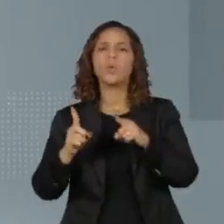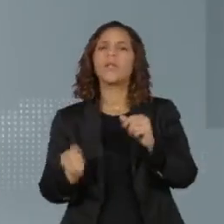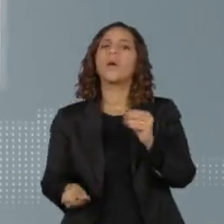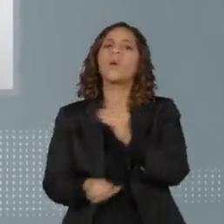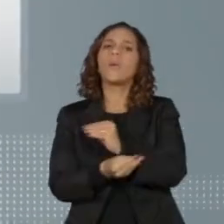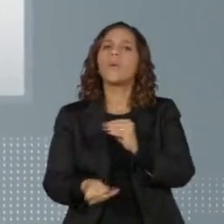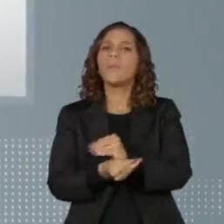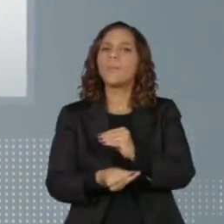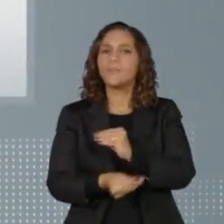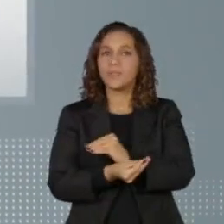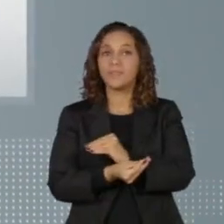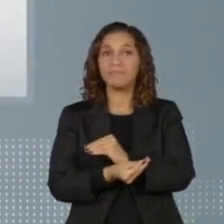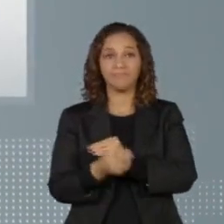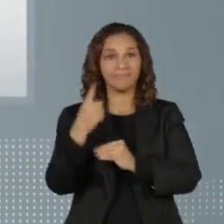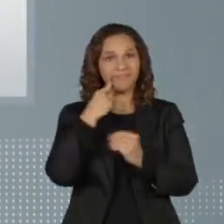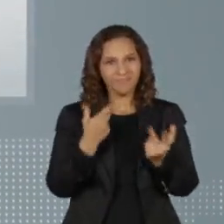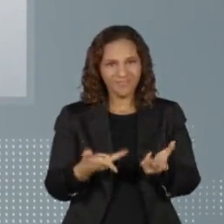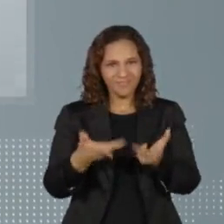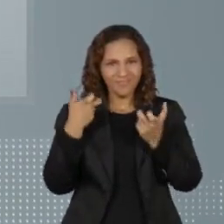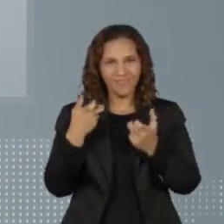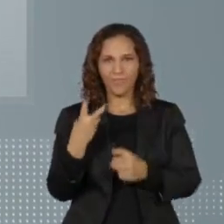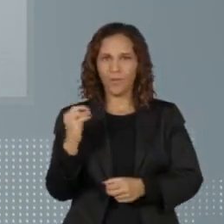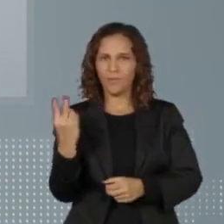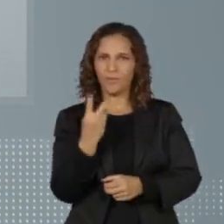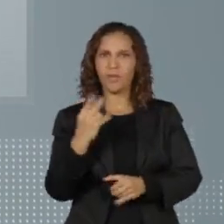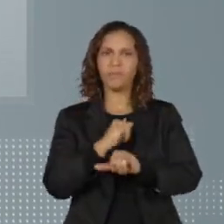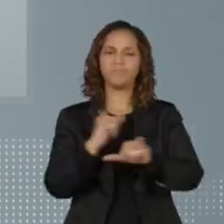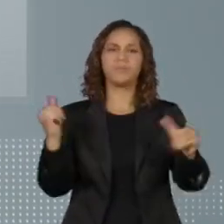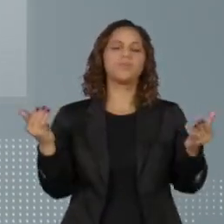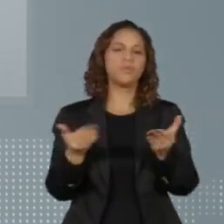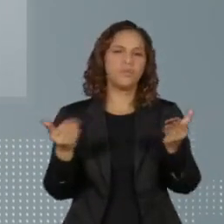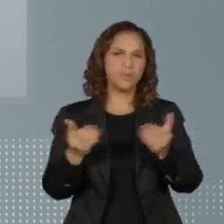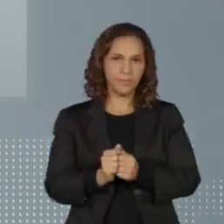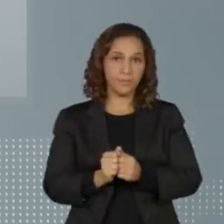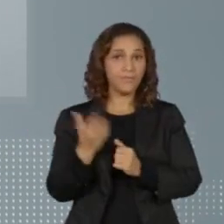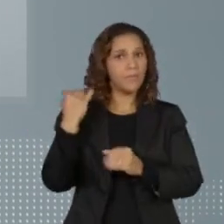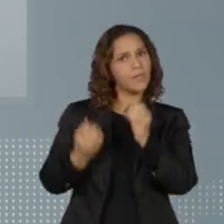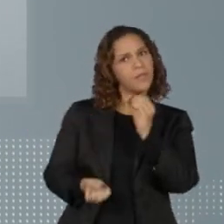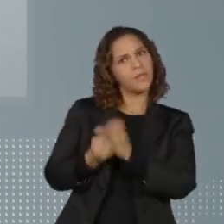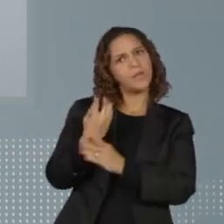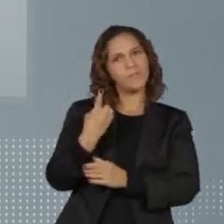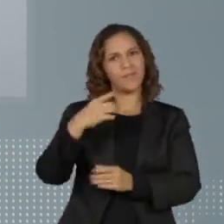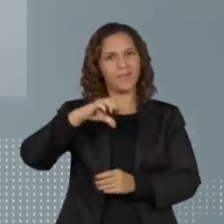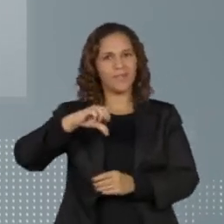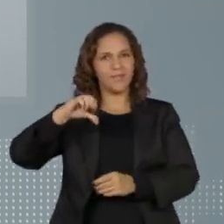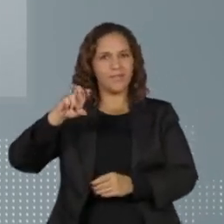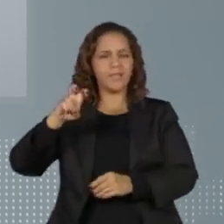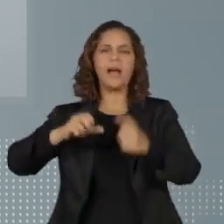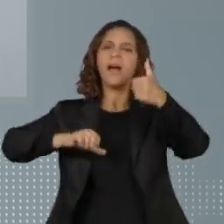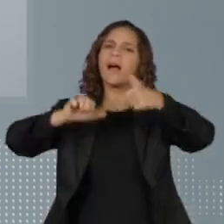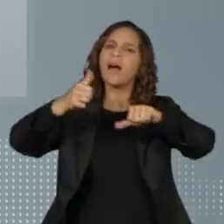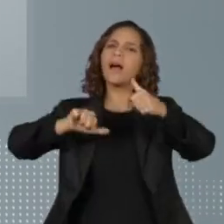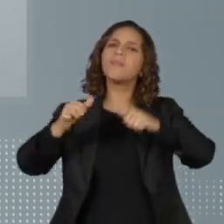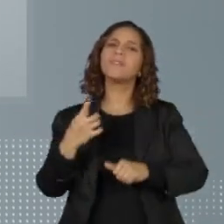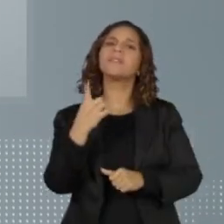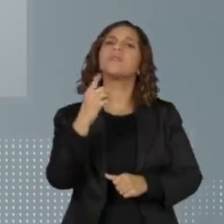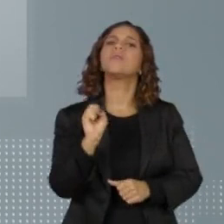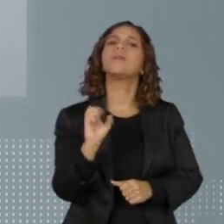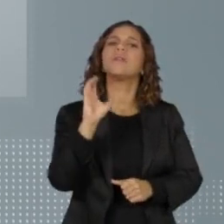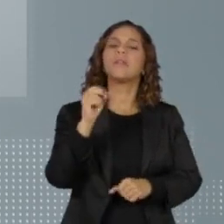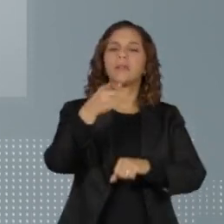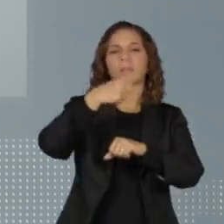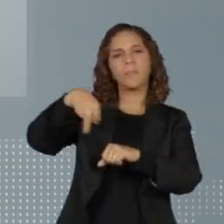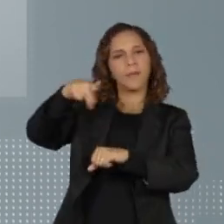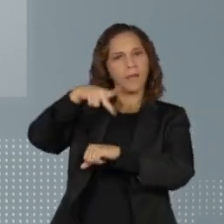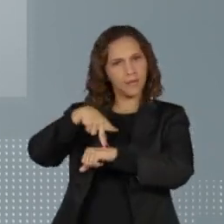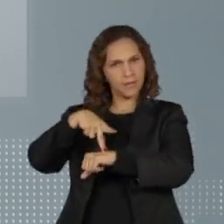índice de percepção da corrupção 2022 foi divulgado hoje criado em 1995 avalia 180 países e